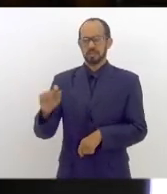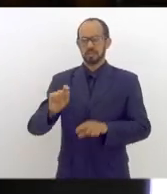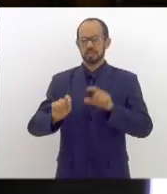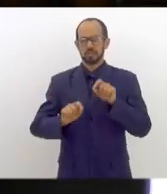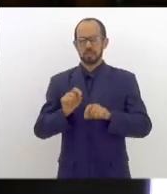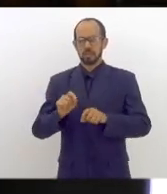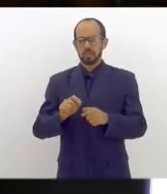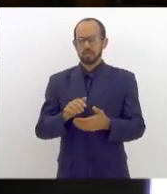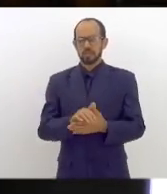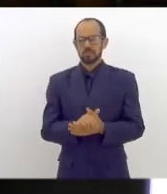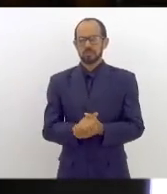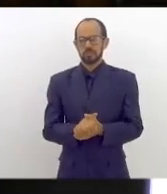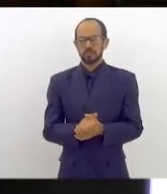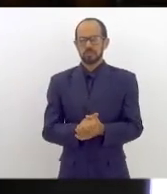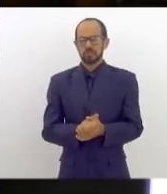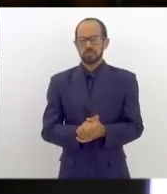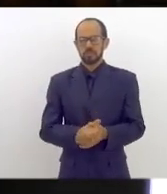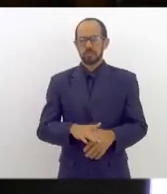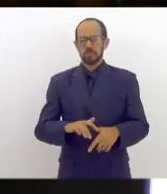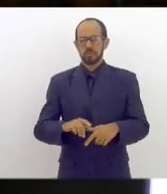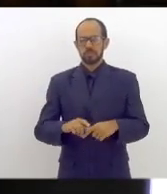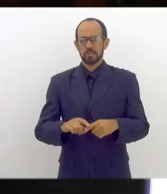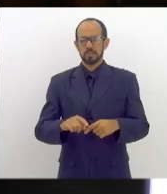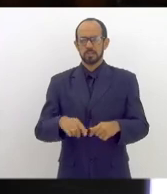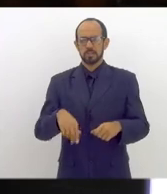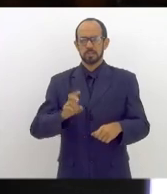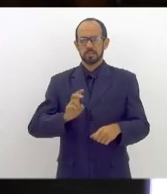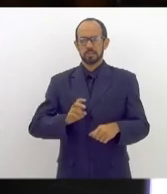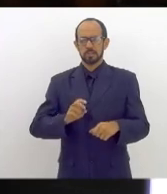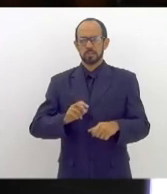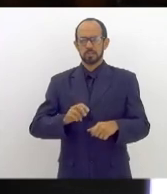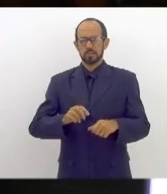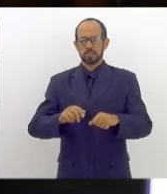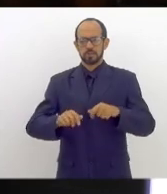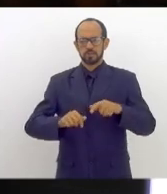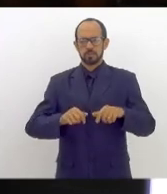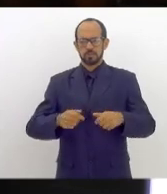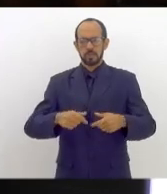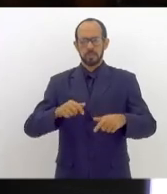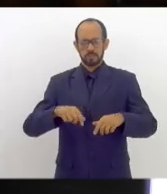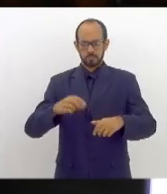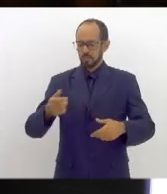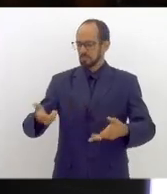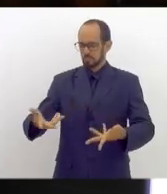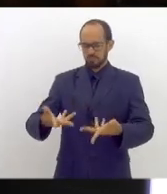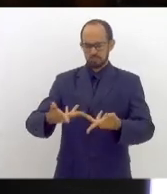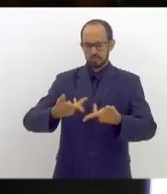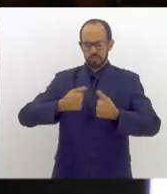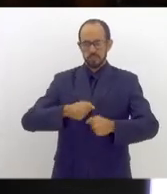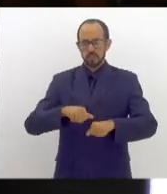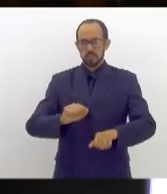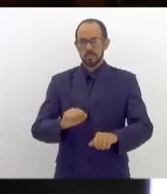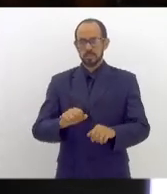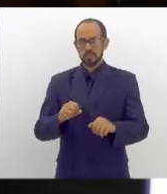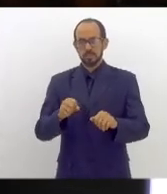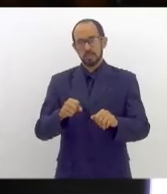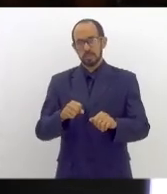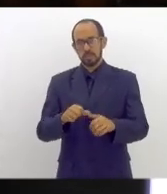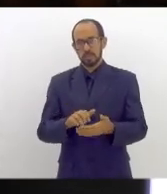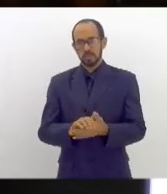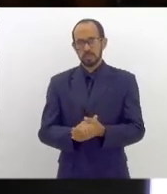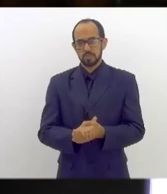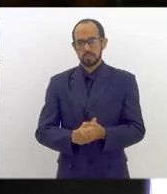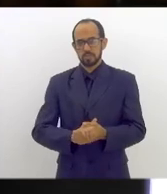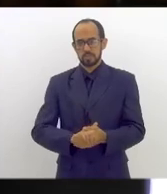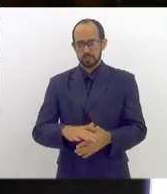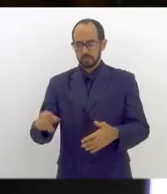vamos dizer assim tratado das causas da magistratura com excelência e nós somos obrigados a reconhecer